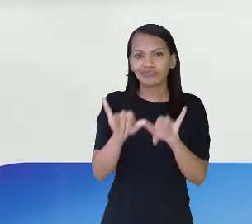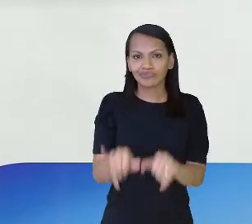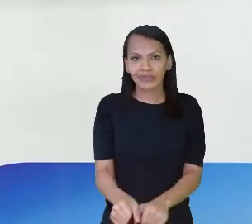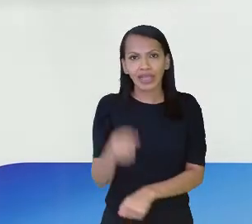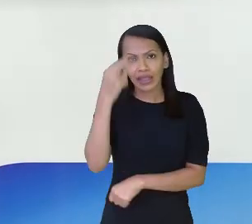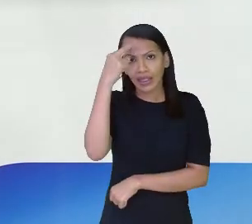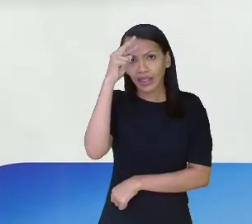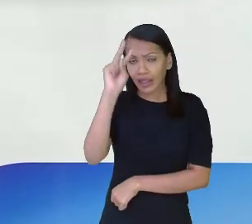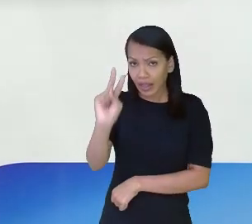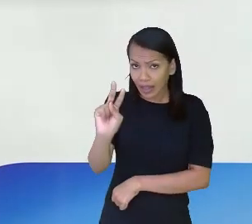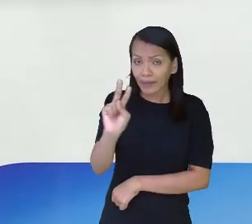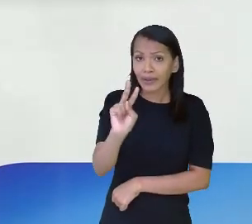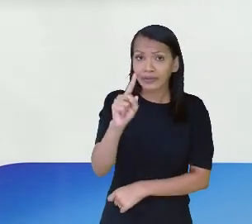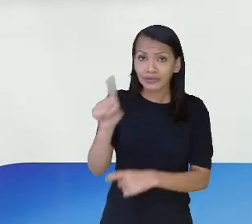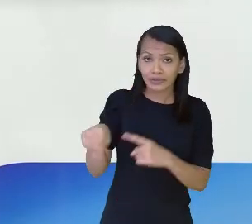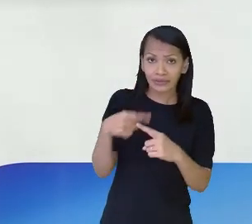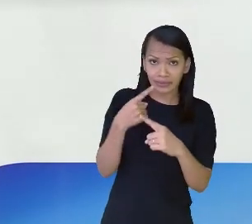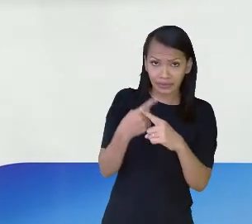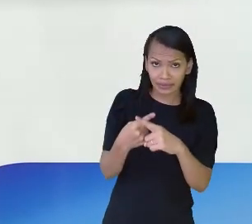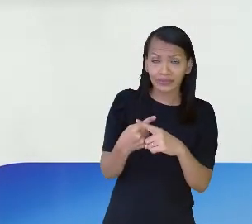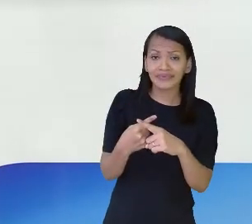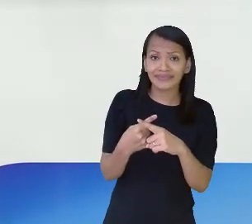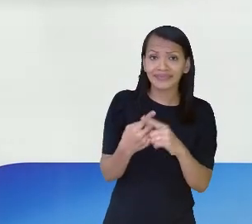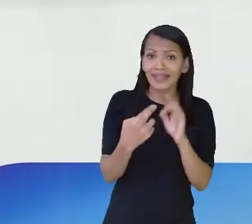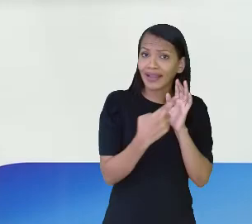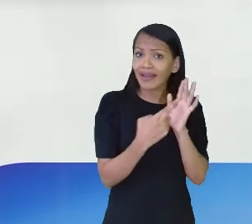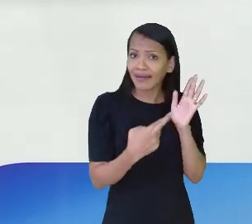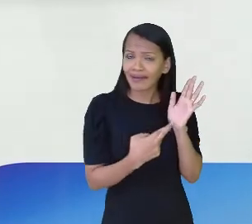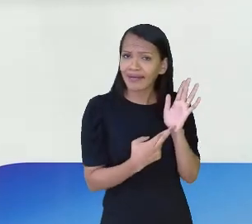da multiplicação? Vocês estão lembrados, né?